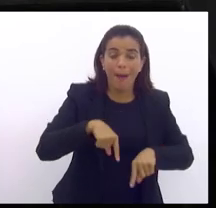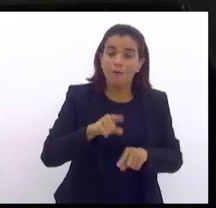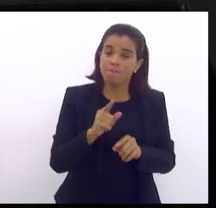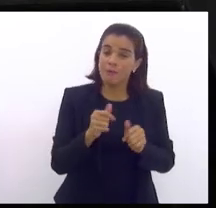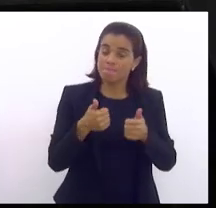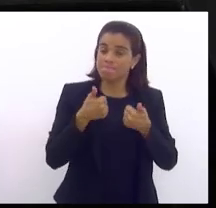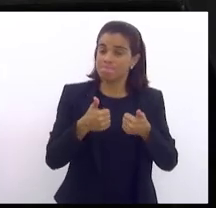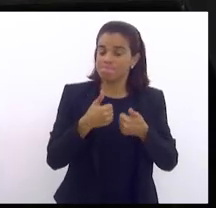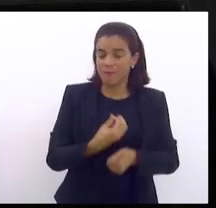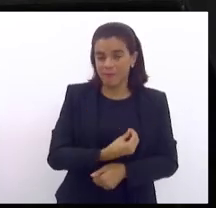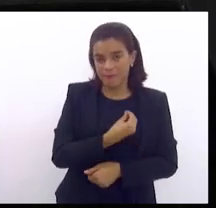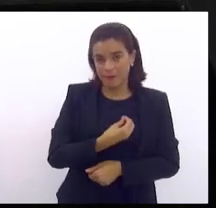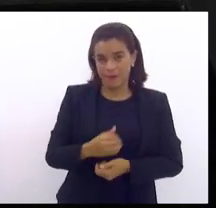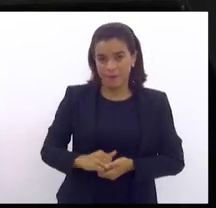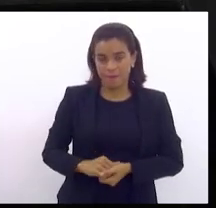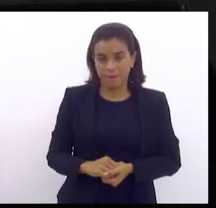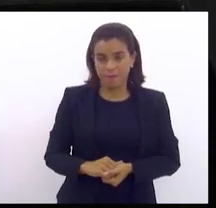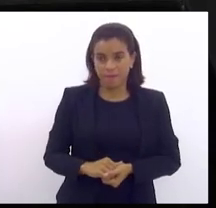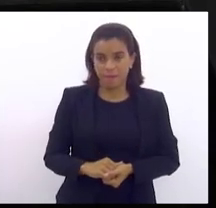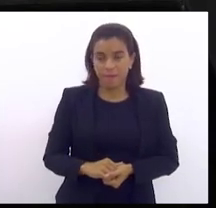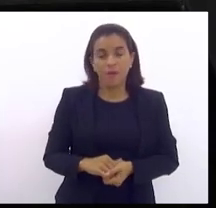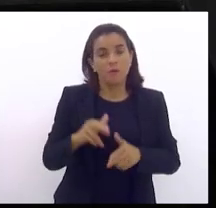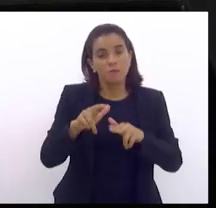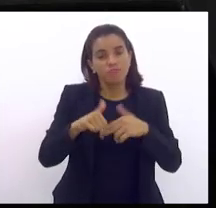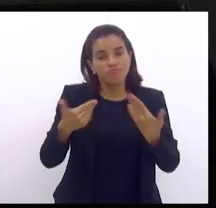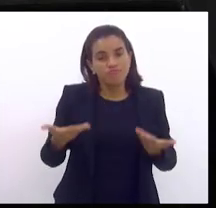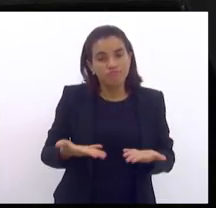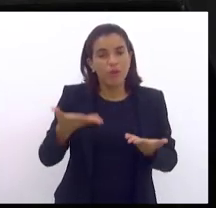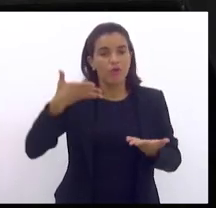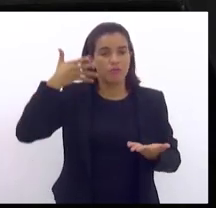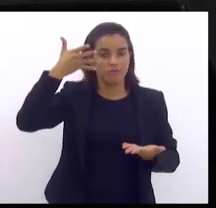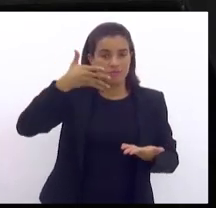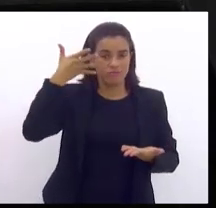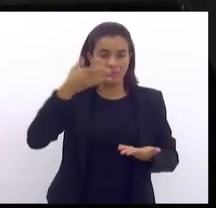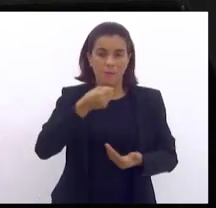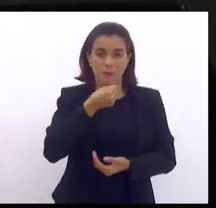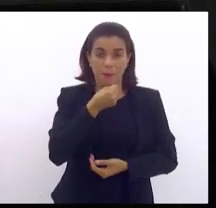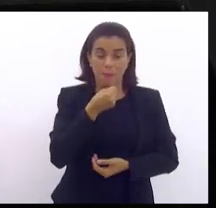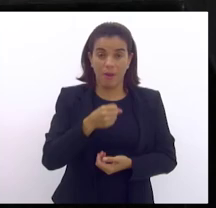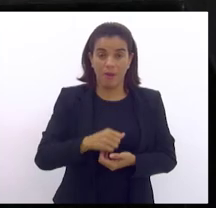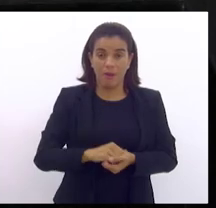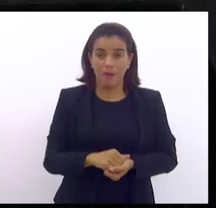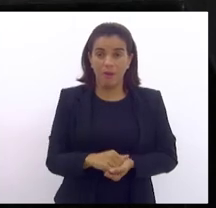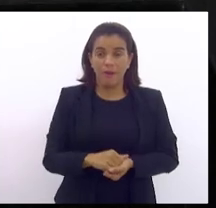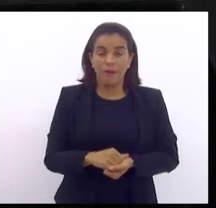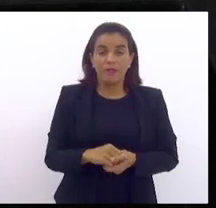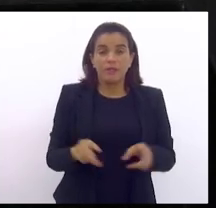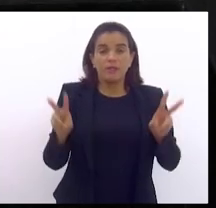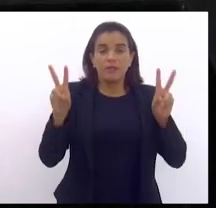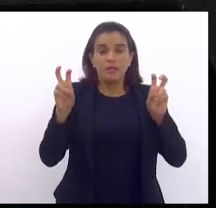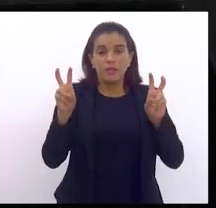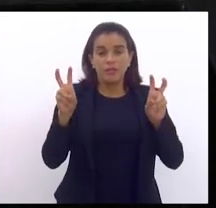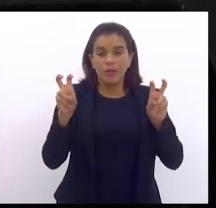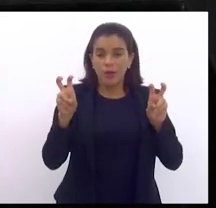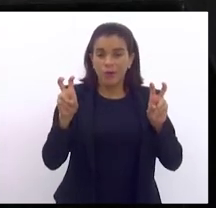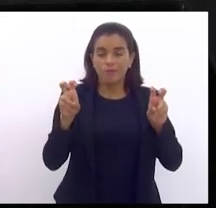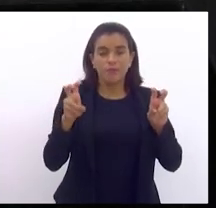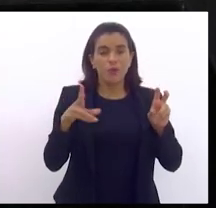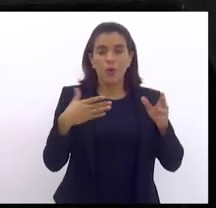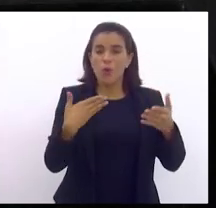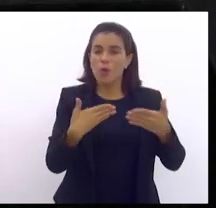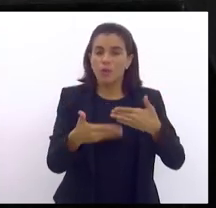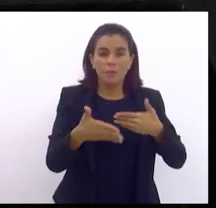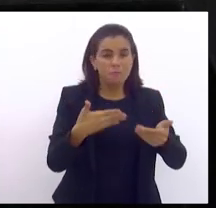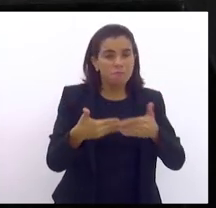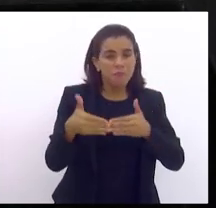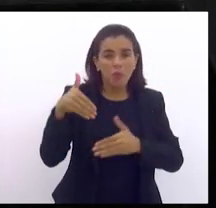nesse sentido que eu falo aqui hoje. Nessa questão que, independentemente do